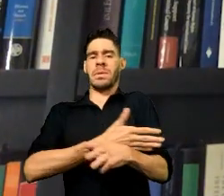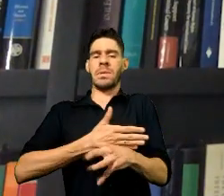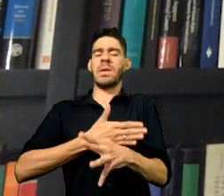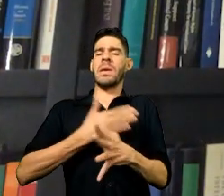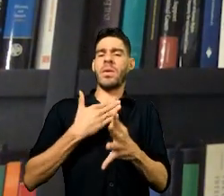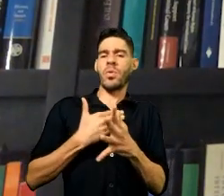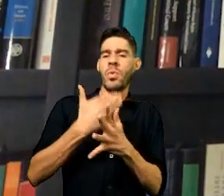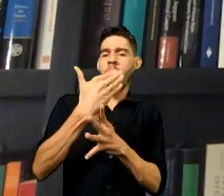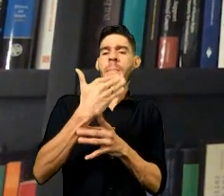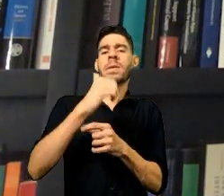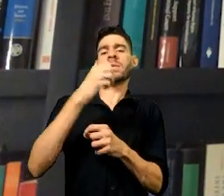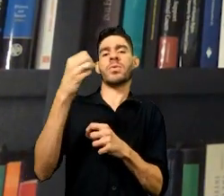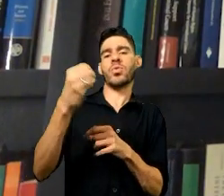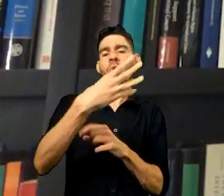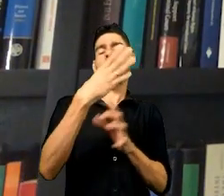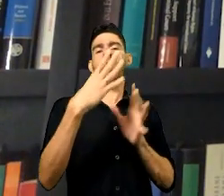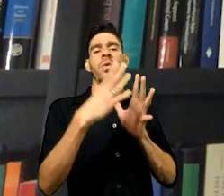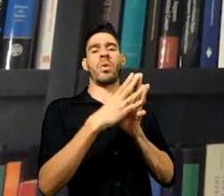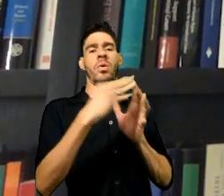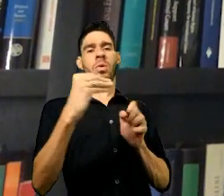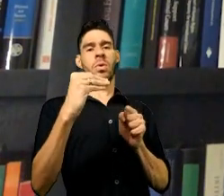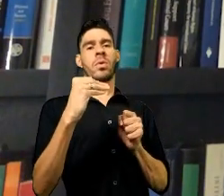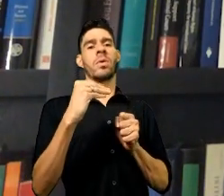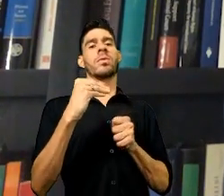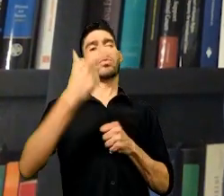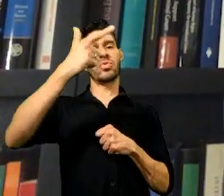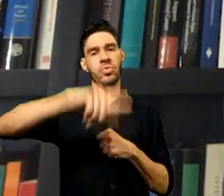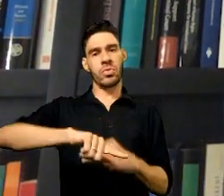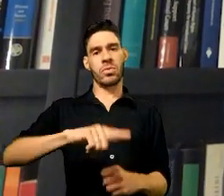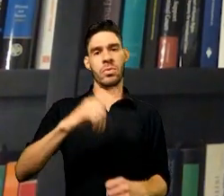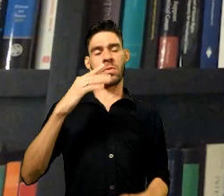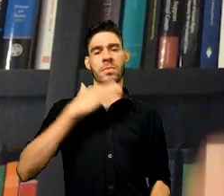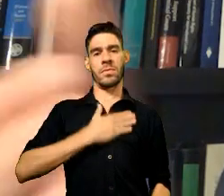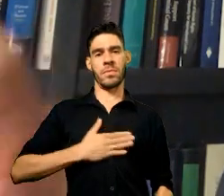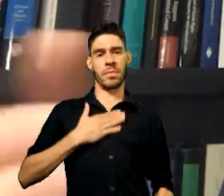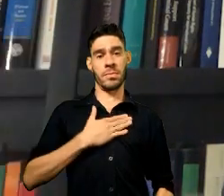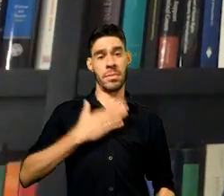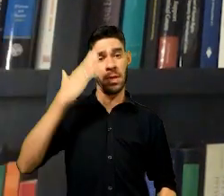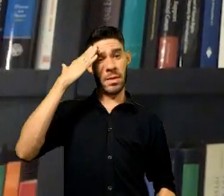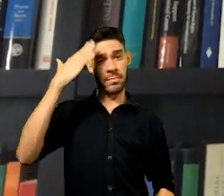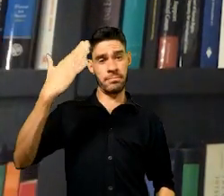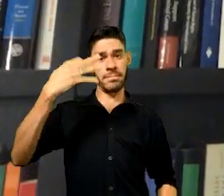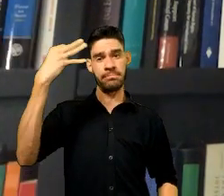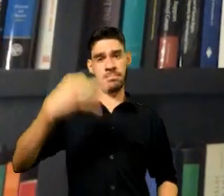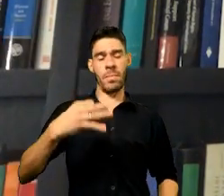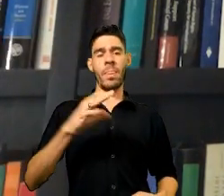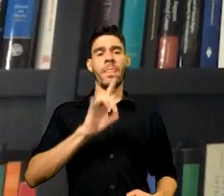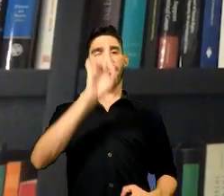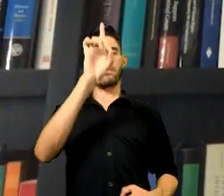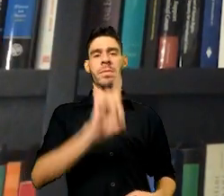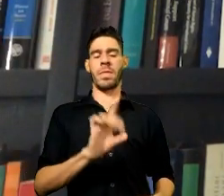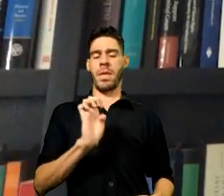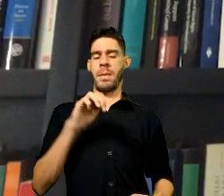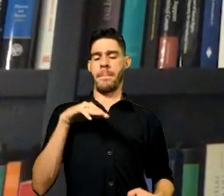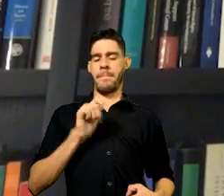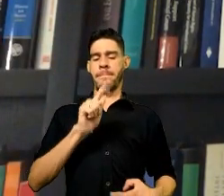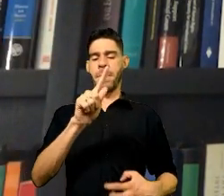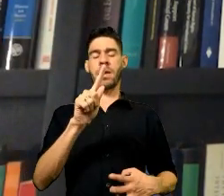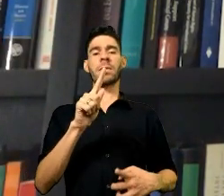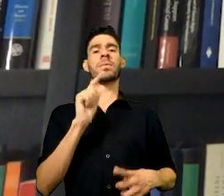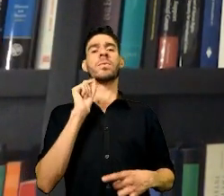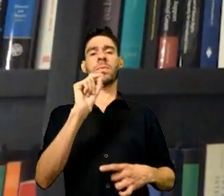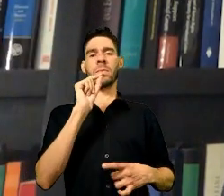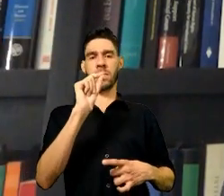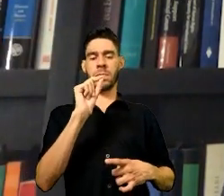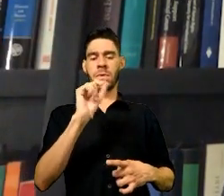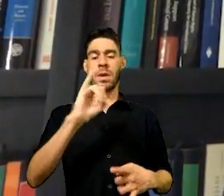estamos nos acostumando com essa nova realidade. Mais uma vez, eu gostaria muito de agradecer à direção